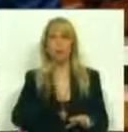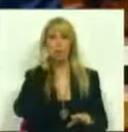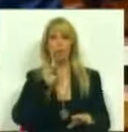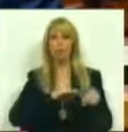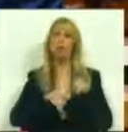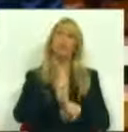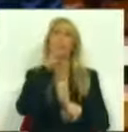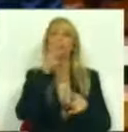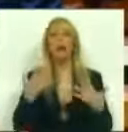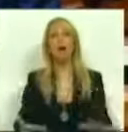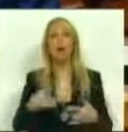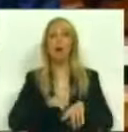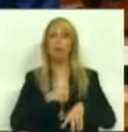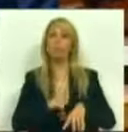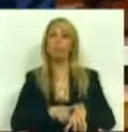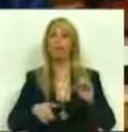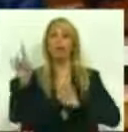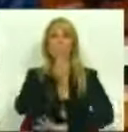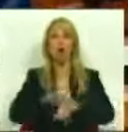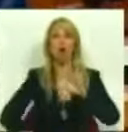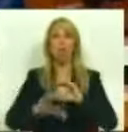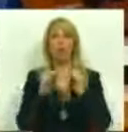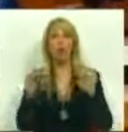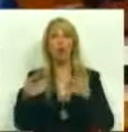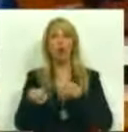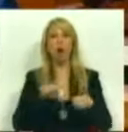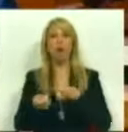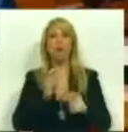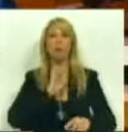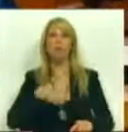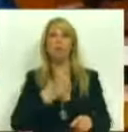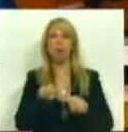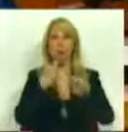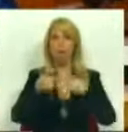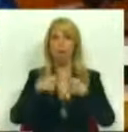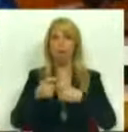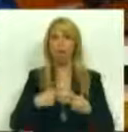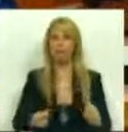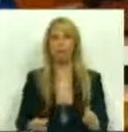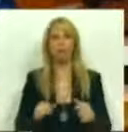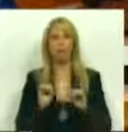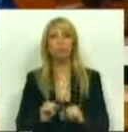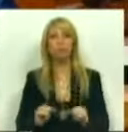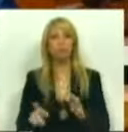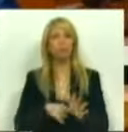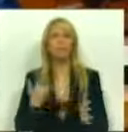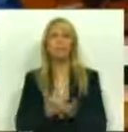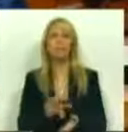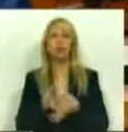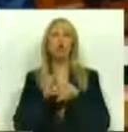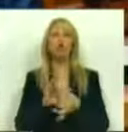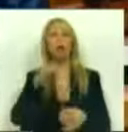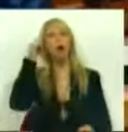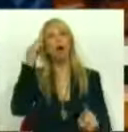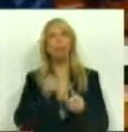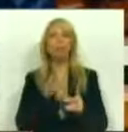altura que da Europa, ao nível da Organização Mundial do Comércio, onde foi sempre solidária com